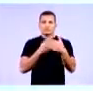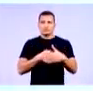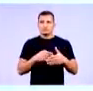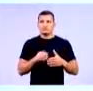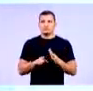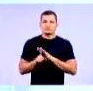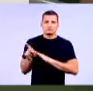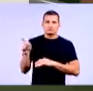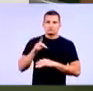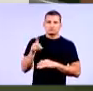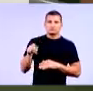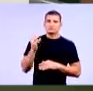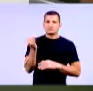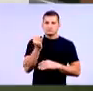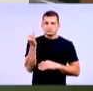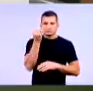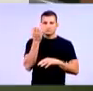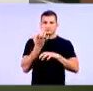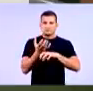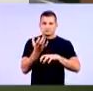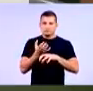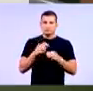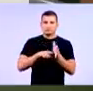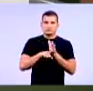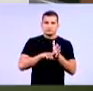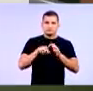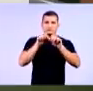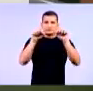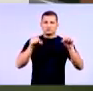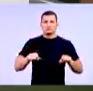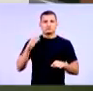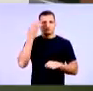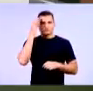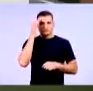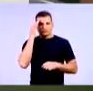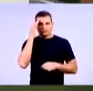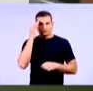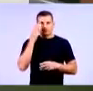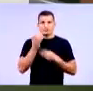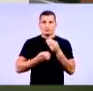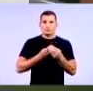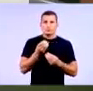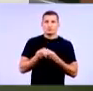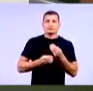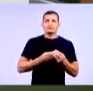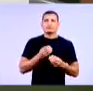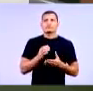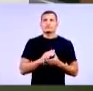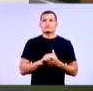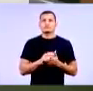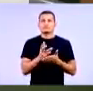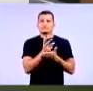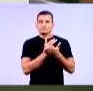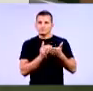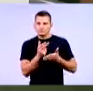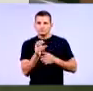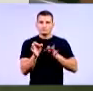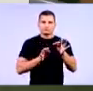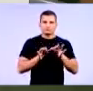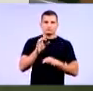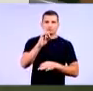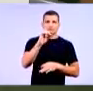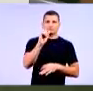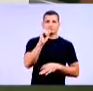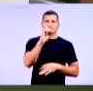Professora, foi importante nessa disciplina de análise para a compreensão, né, de como funciona o mapeamento, a modelagem de